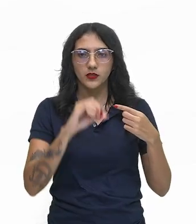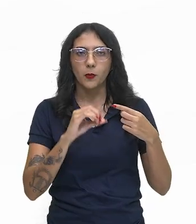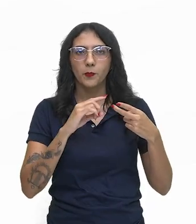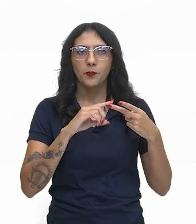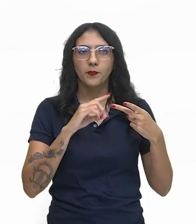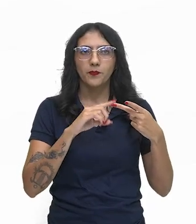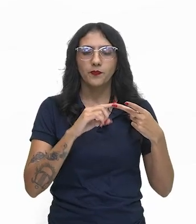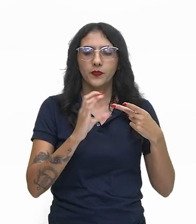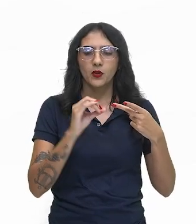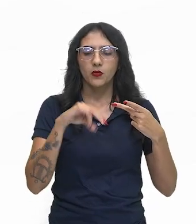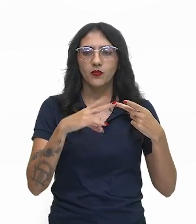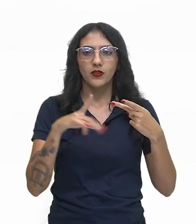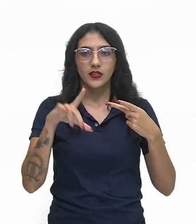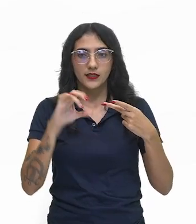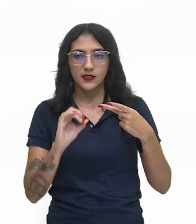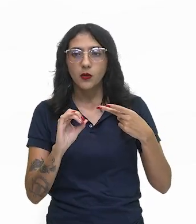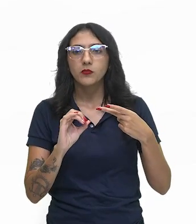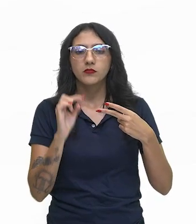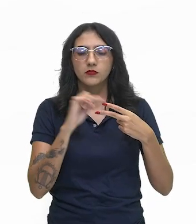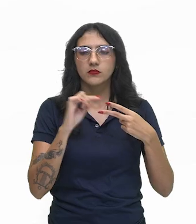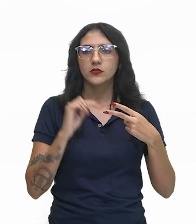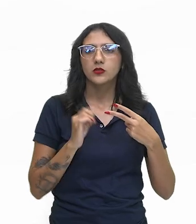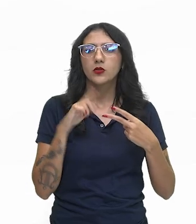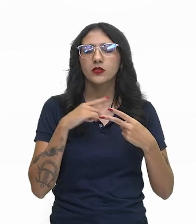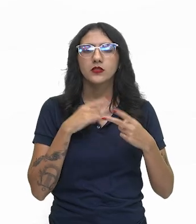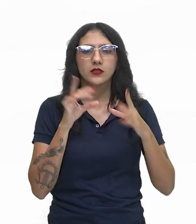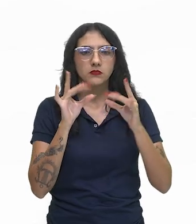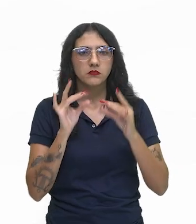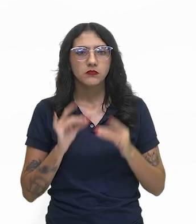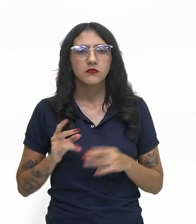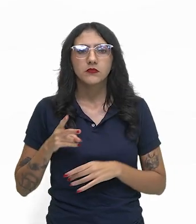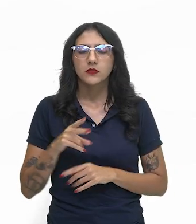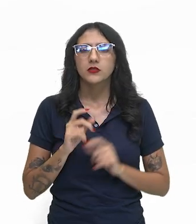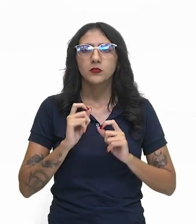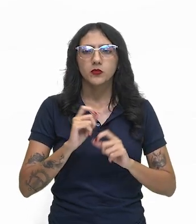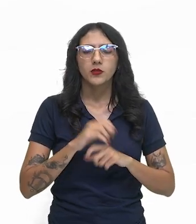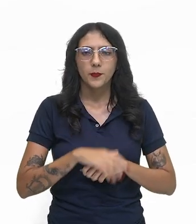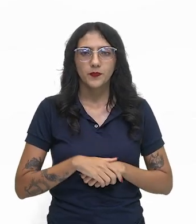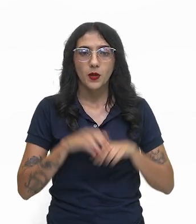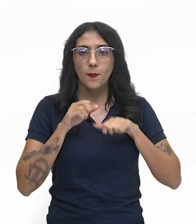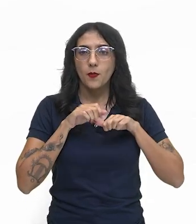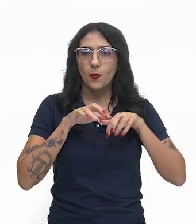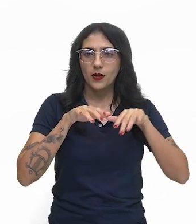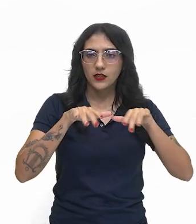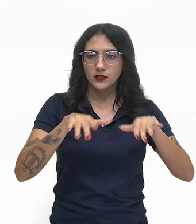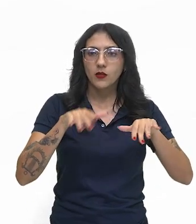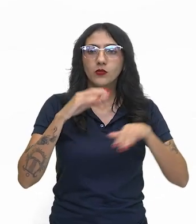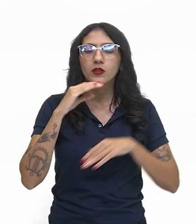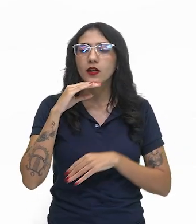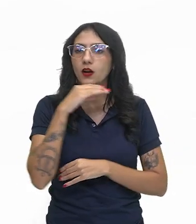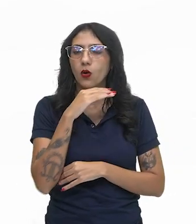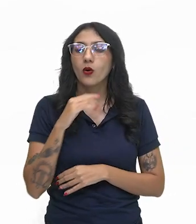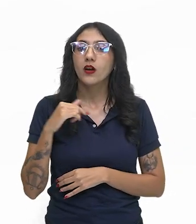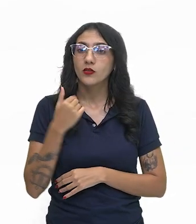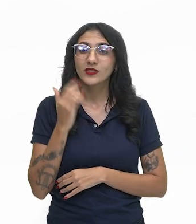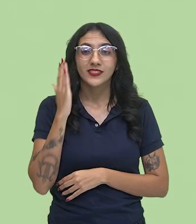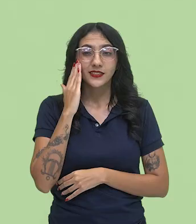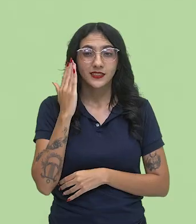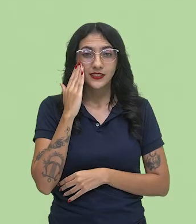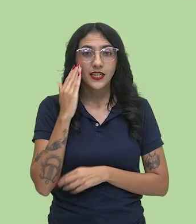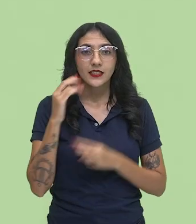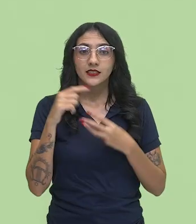convecção, que envolve aí sempre falando propagação de calor. Eu sei que existem